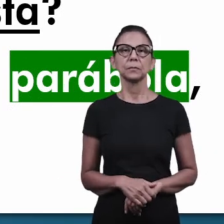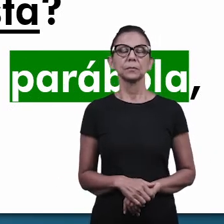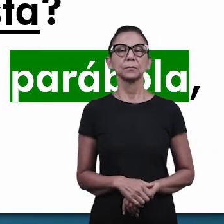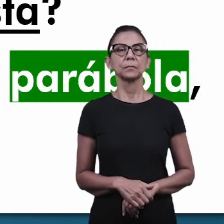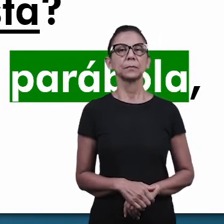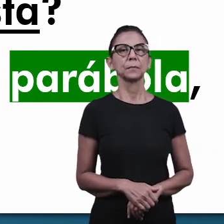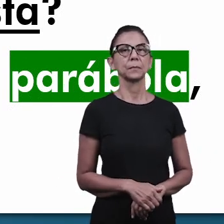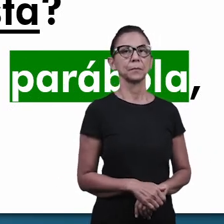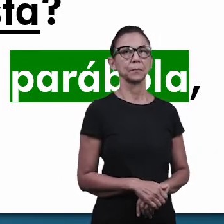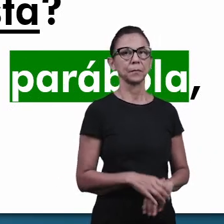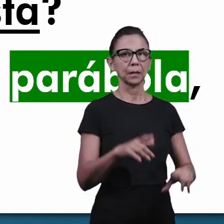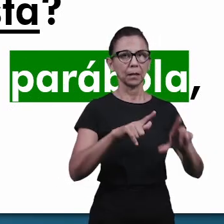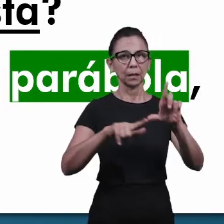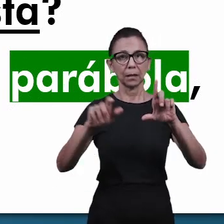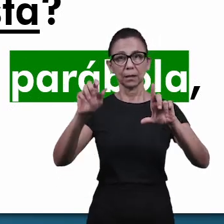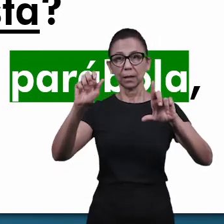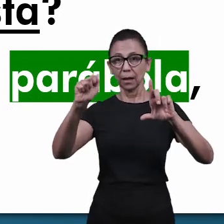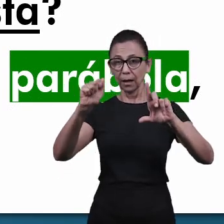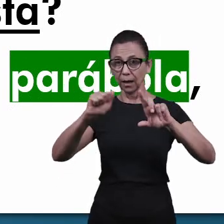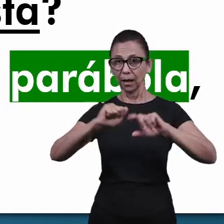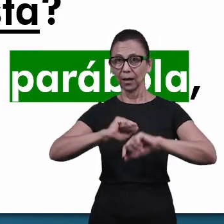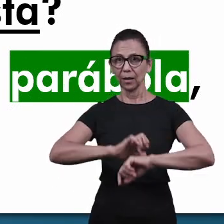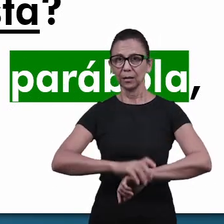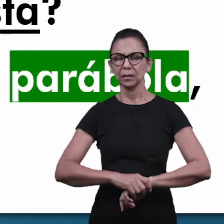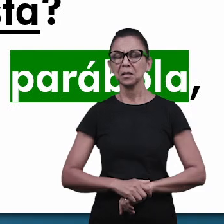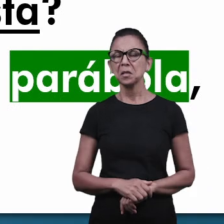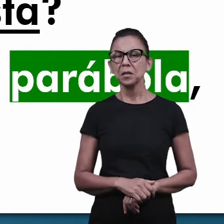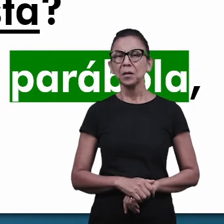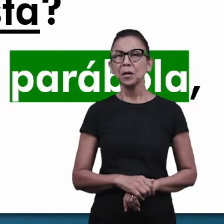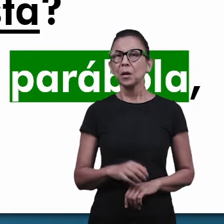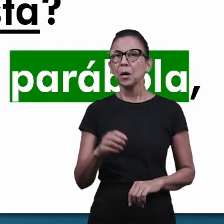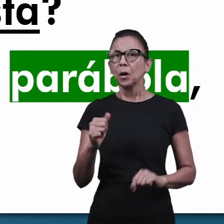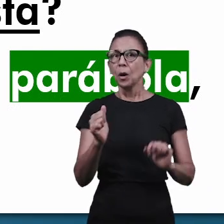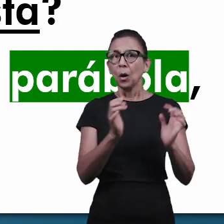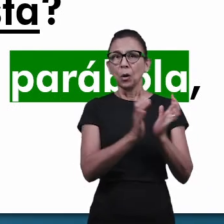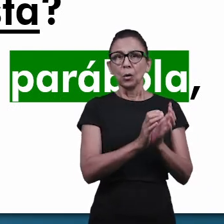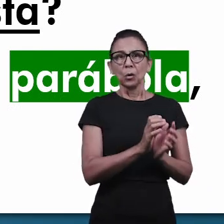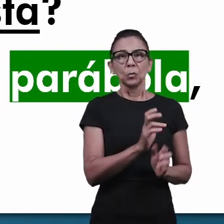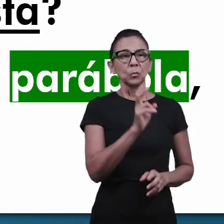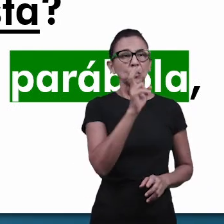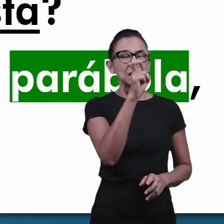assim, letra A, por que 5 virgens